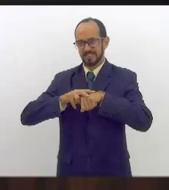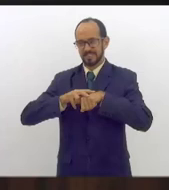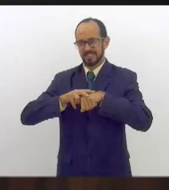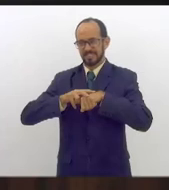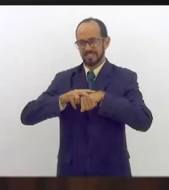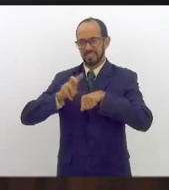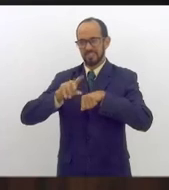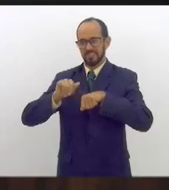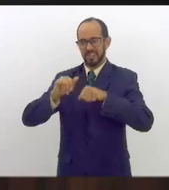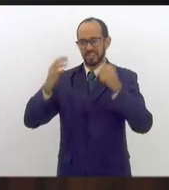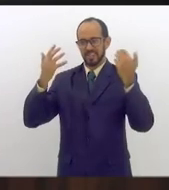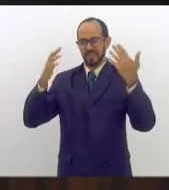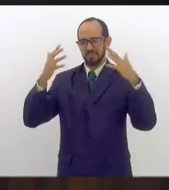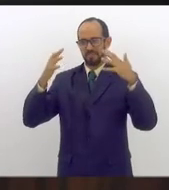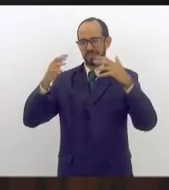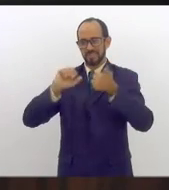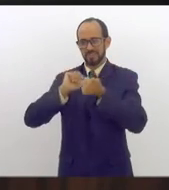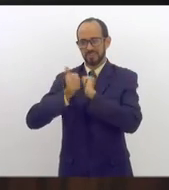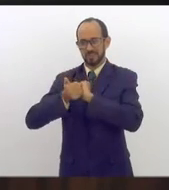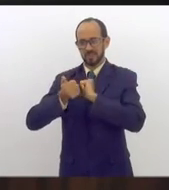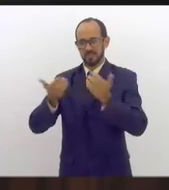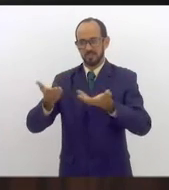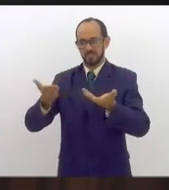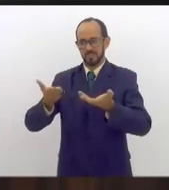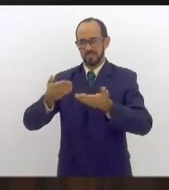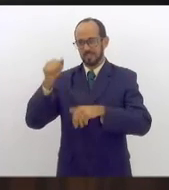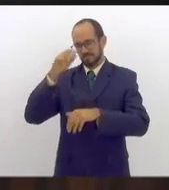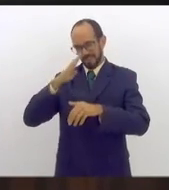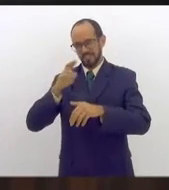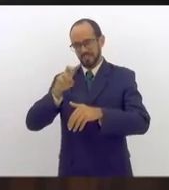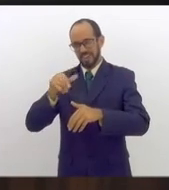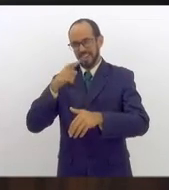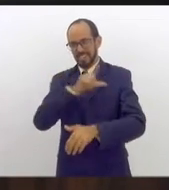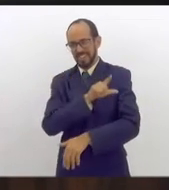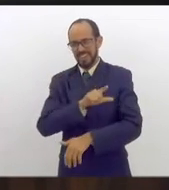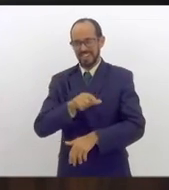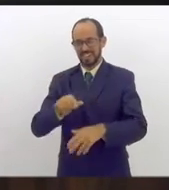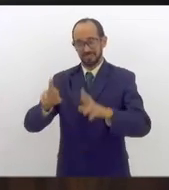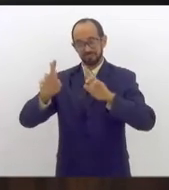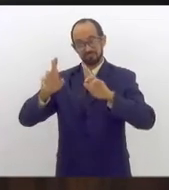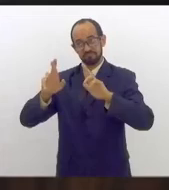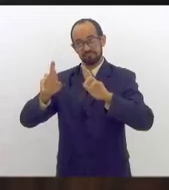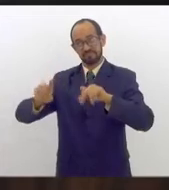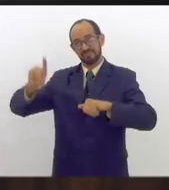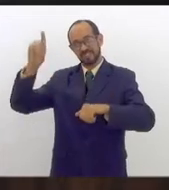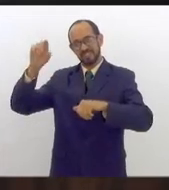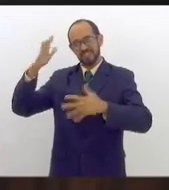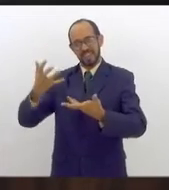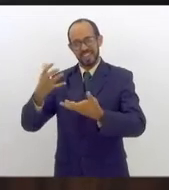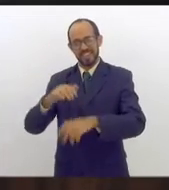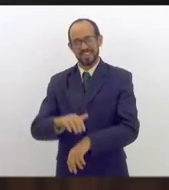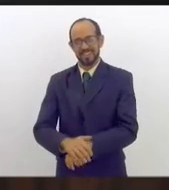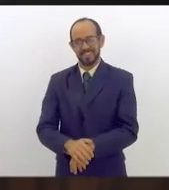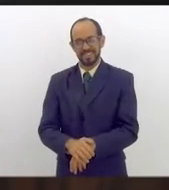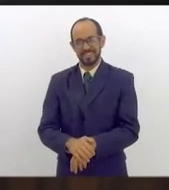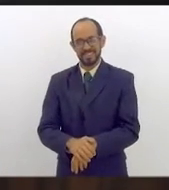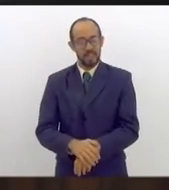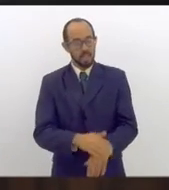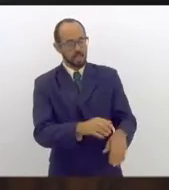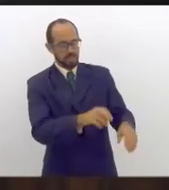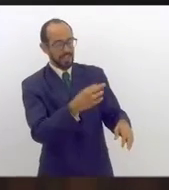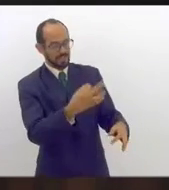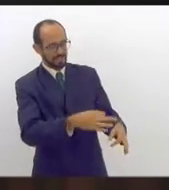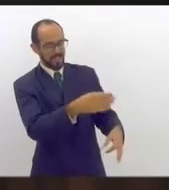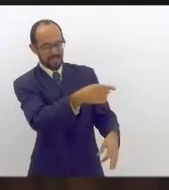comemorar o nosso jogo de hoje. O Brasil vai ganhar, se Deus quiser. É isso aí. A gente